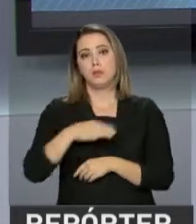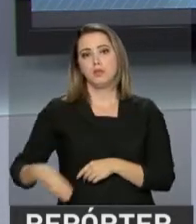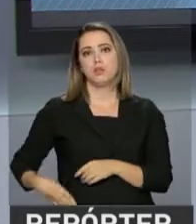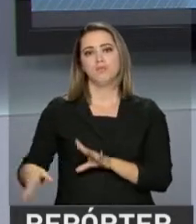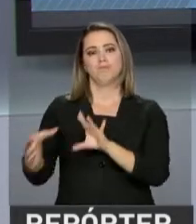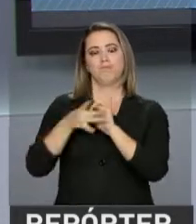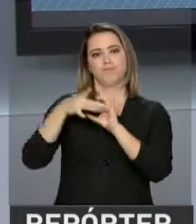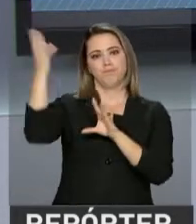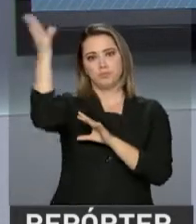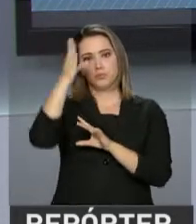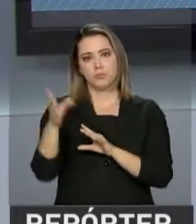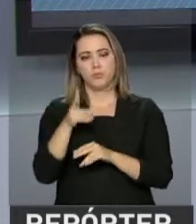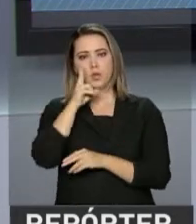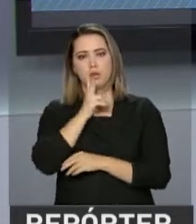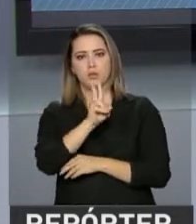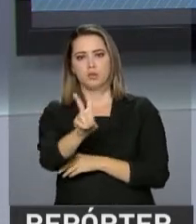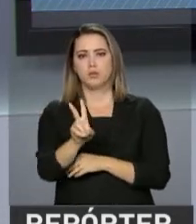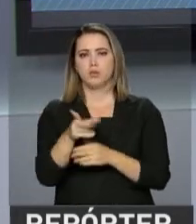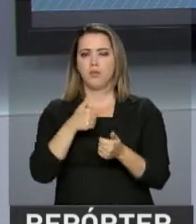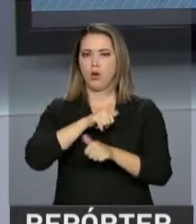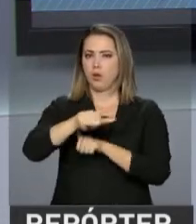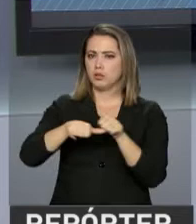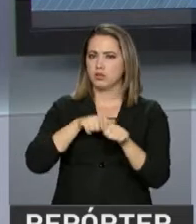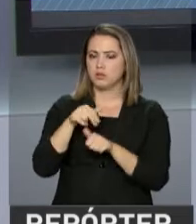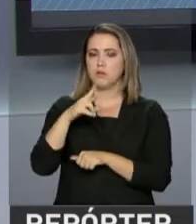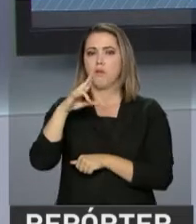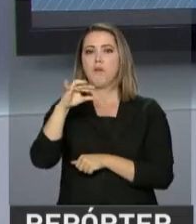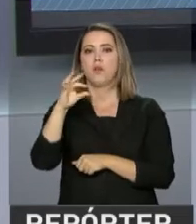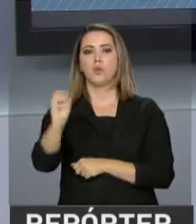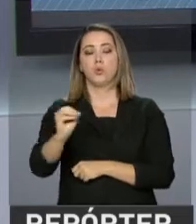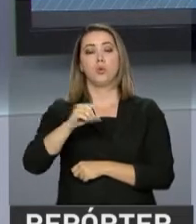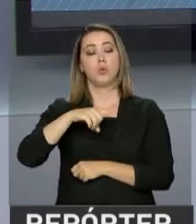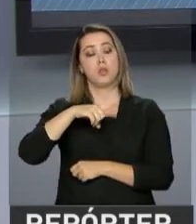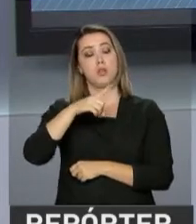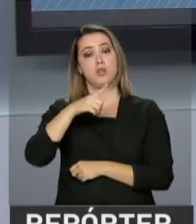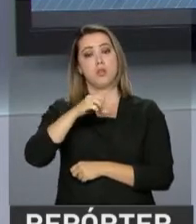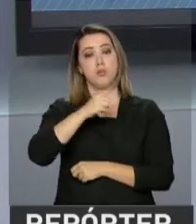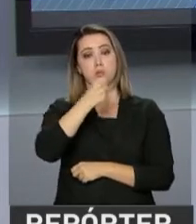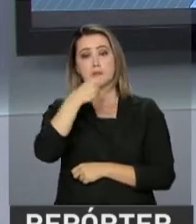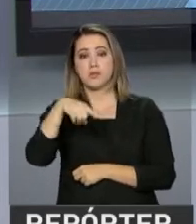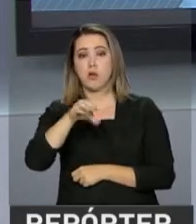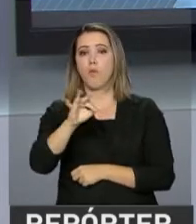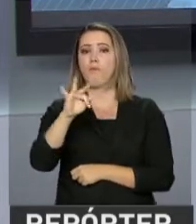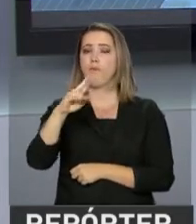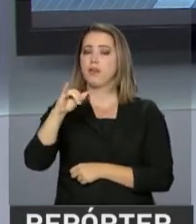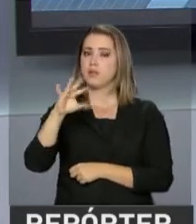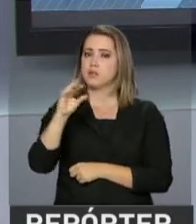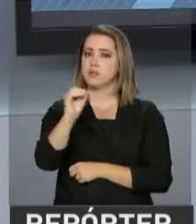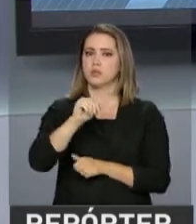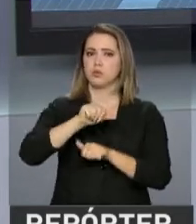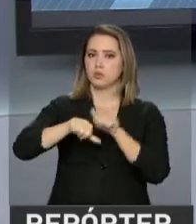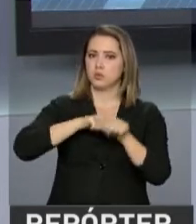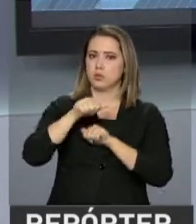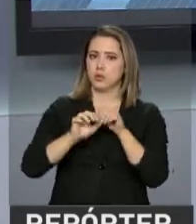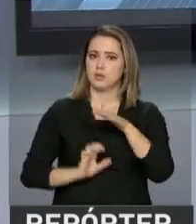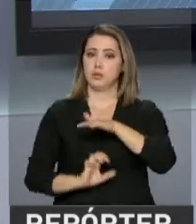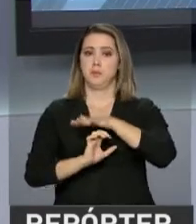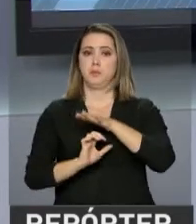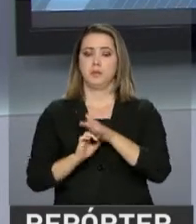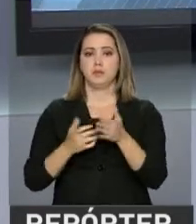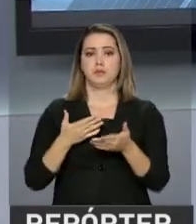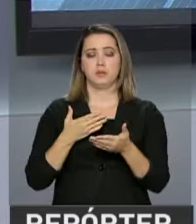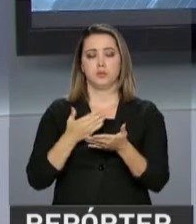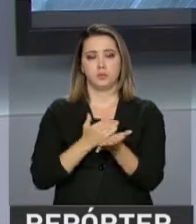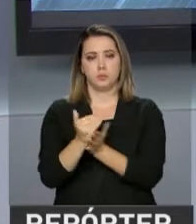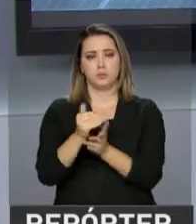barbalho vistoriou as obras de transposição do rio são francisco que foram retomadas após a troca da empresa que conduz os